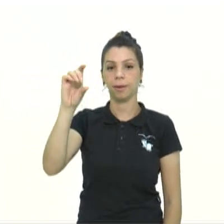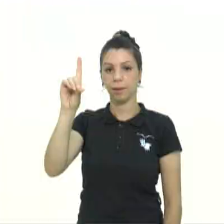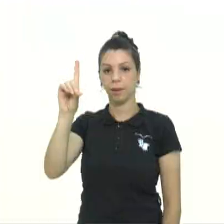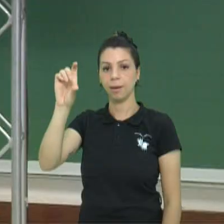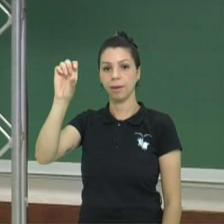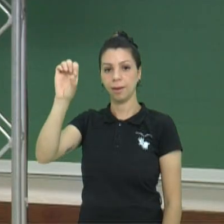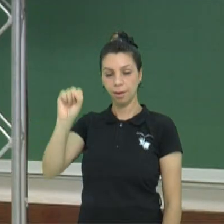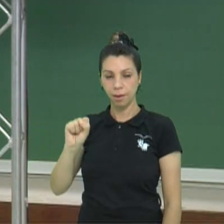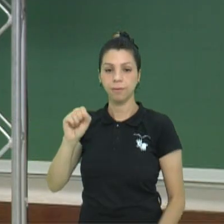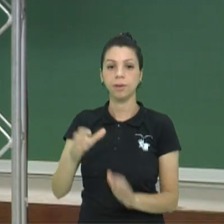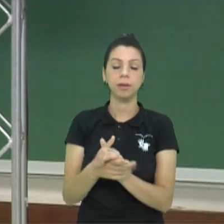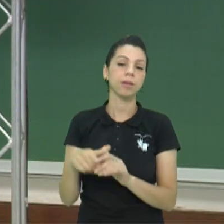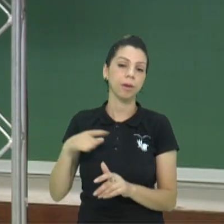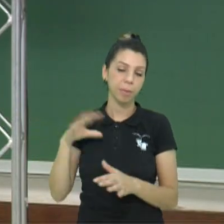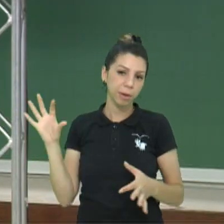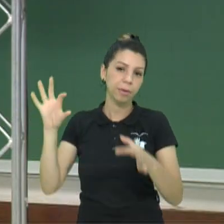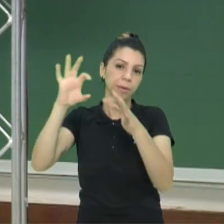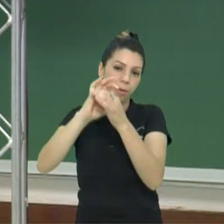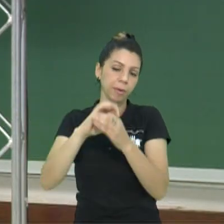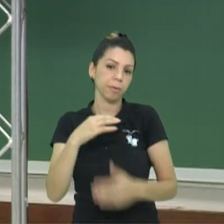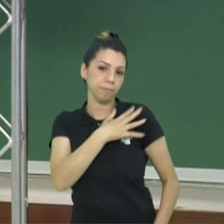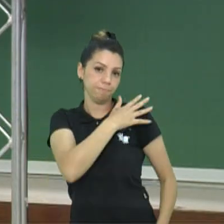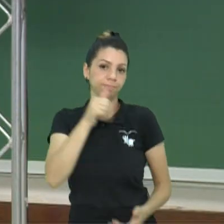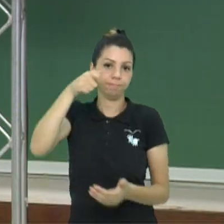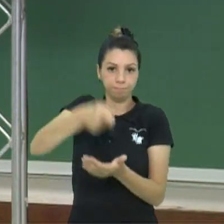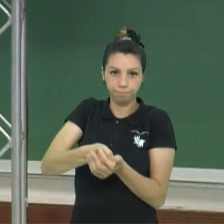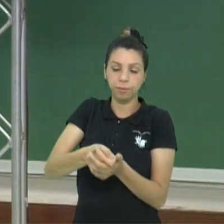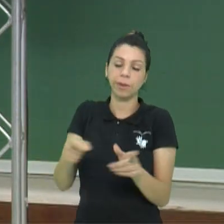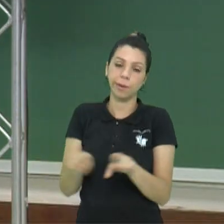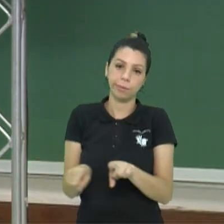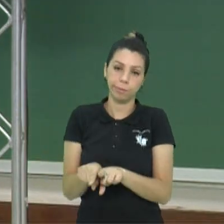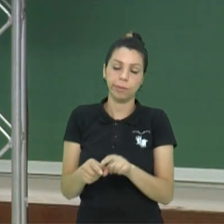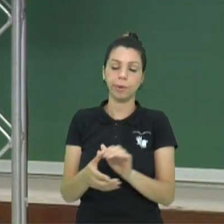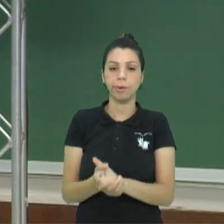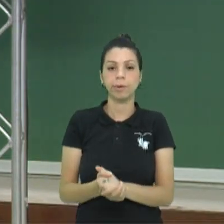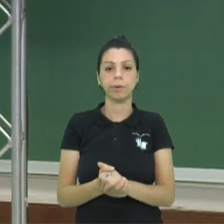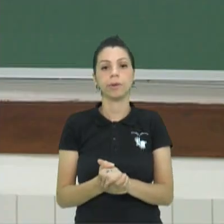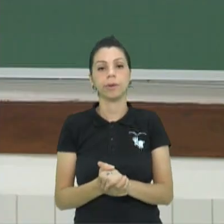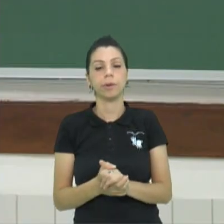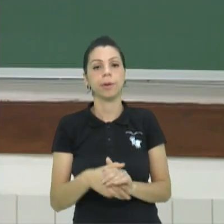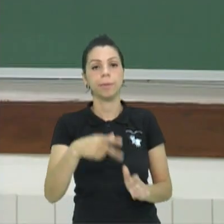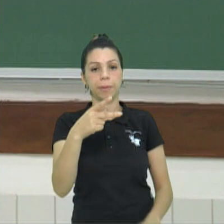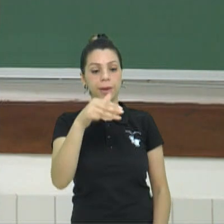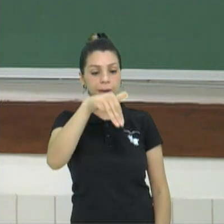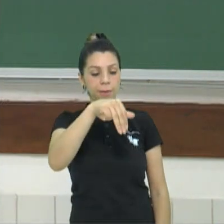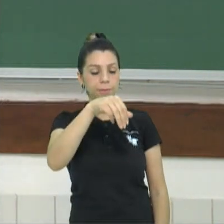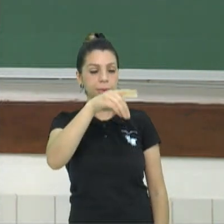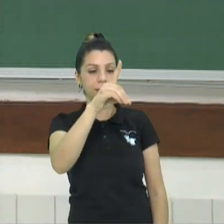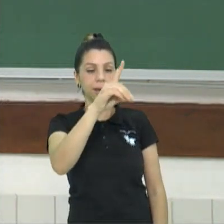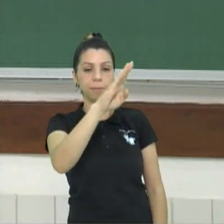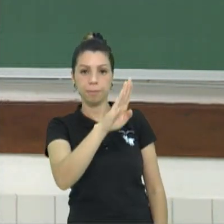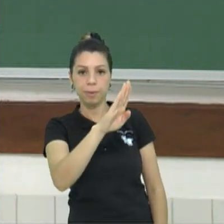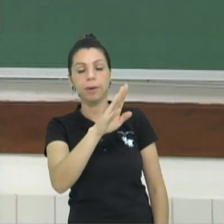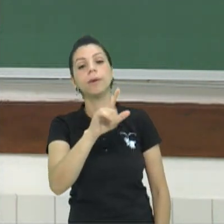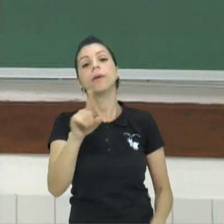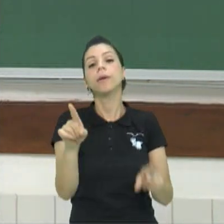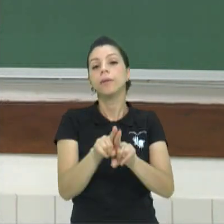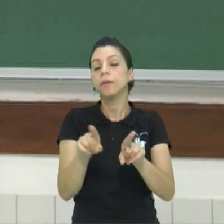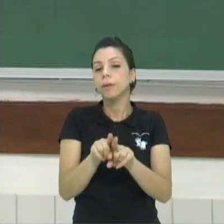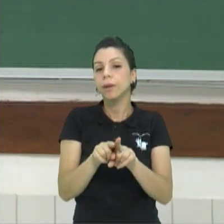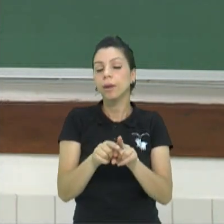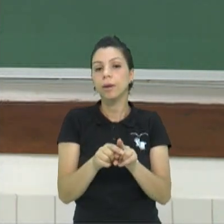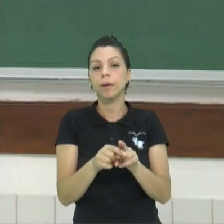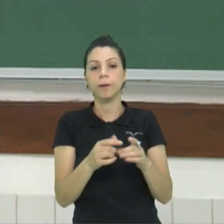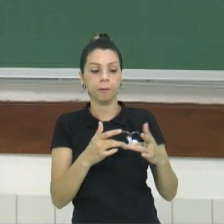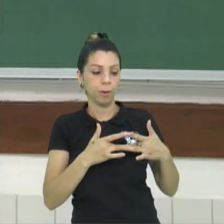aí ainda a remanescentes do governo militar, e parte do PMDB, além de receber grandes